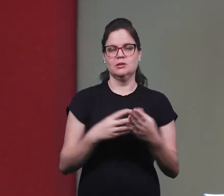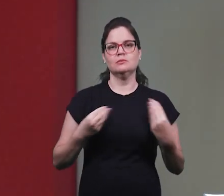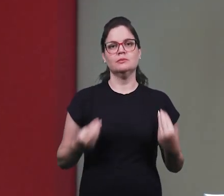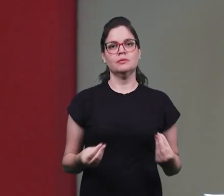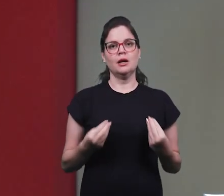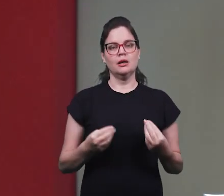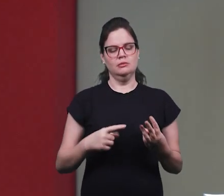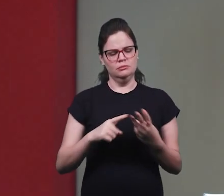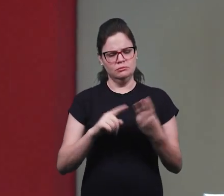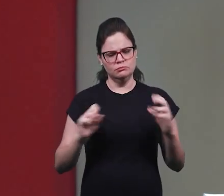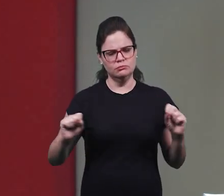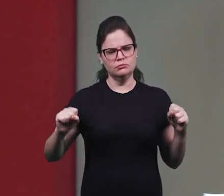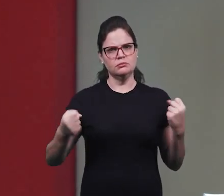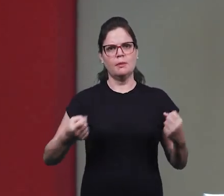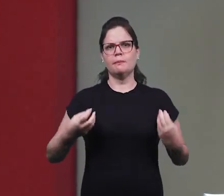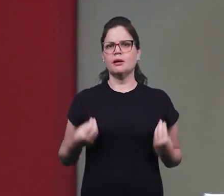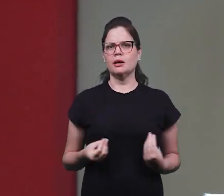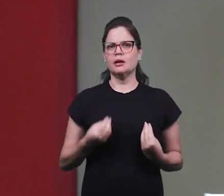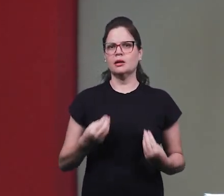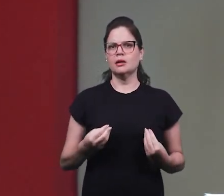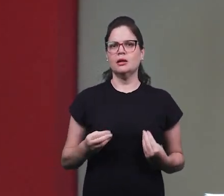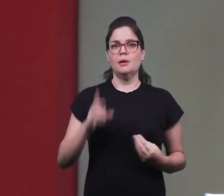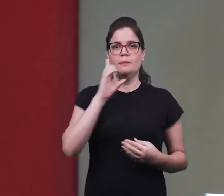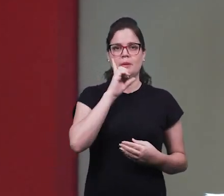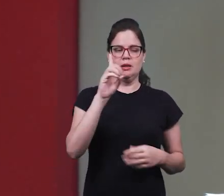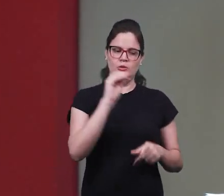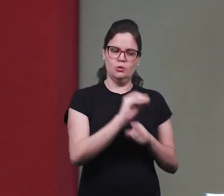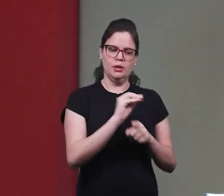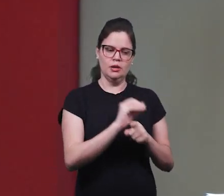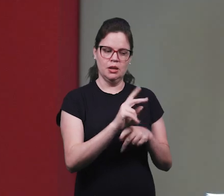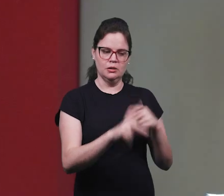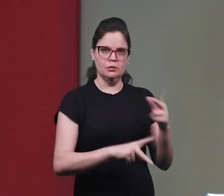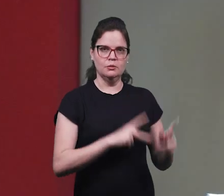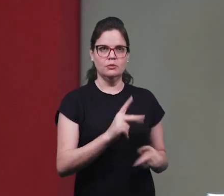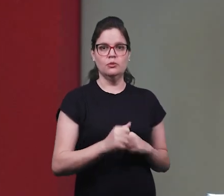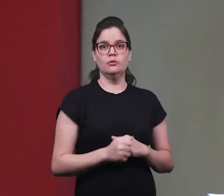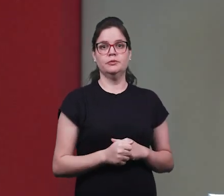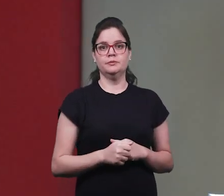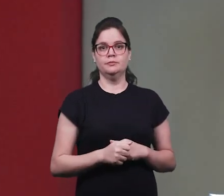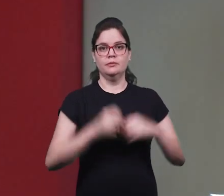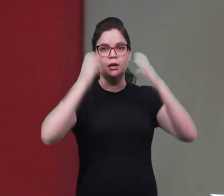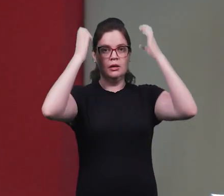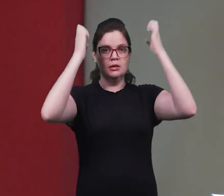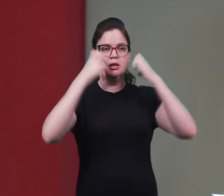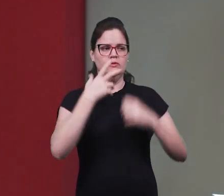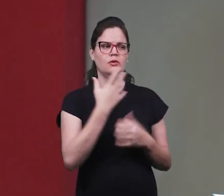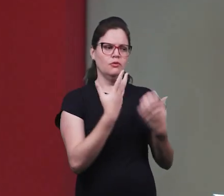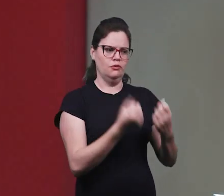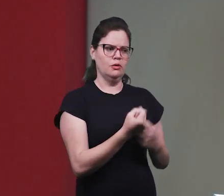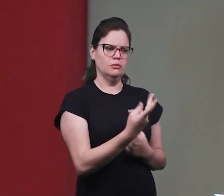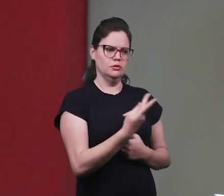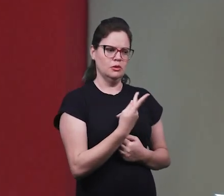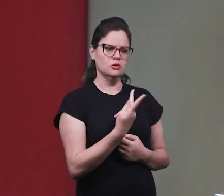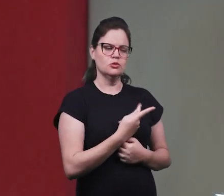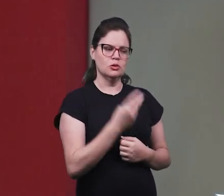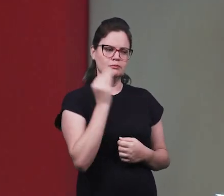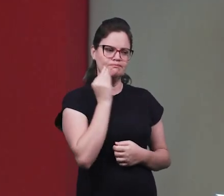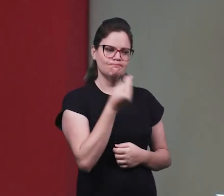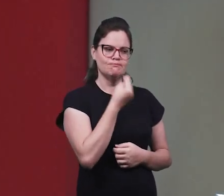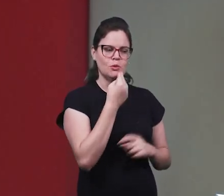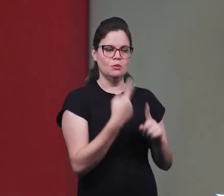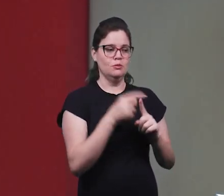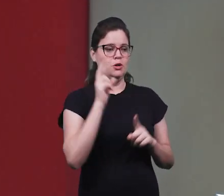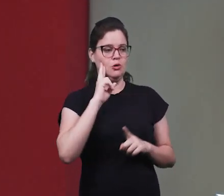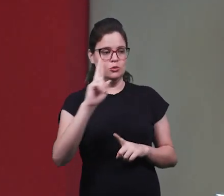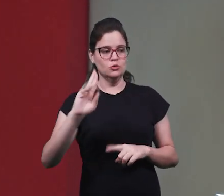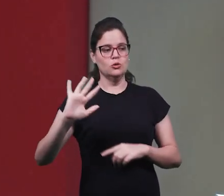livrar. Esther, ela inquiriu ali um preparo, vamos fazer um preparo, porque aqui o Senhor vai ter que dar um livramento. E veio,